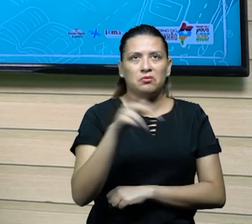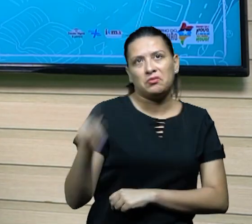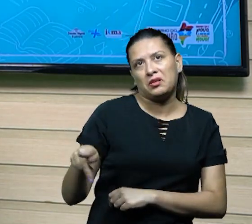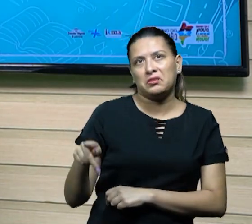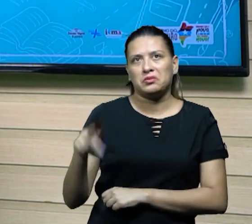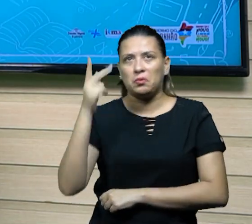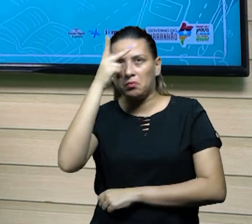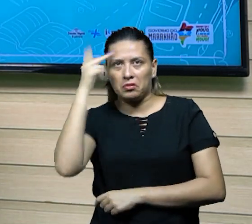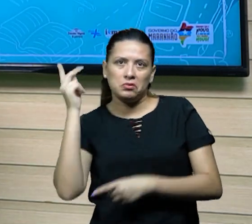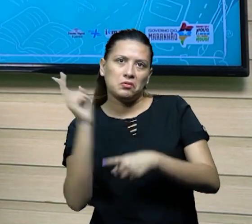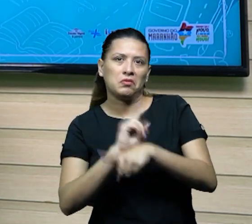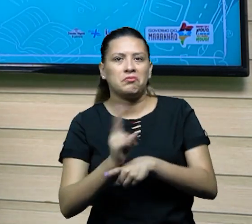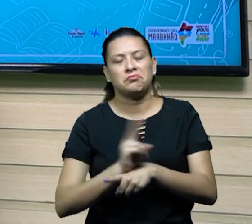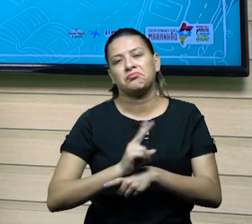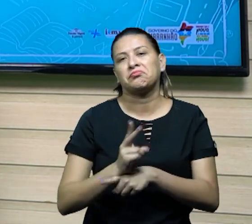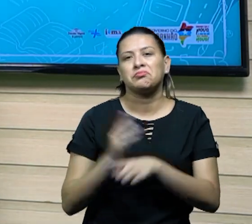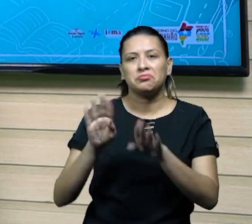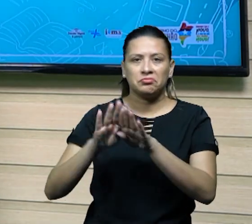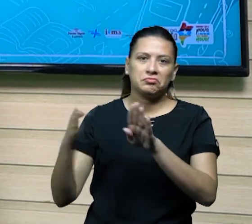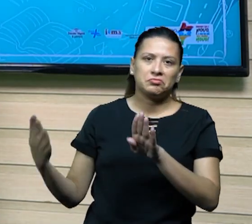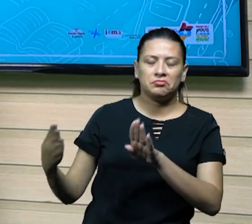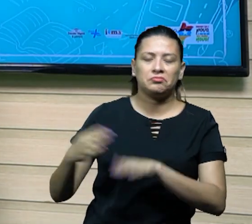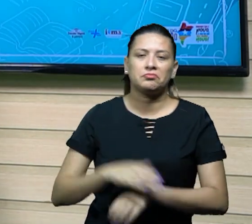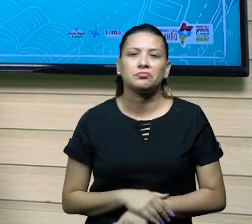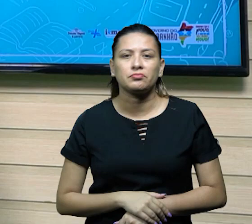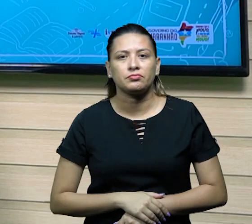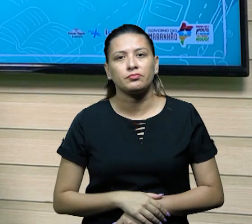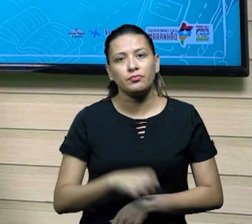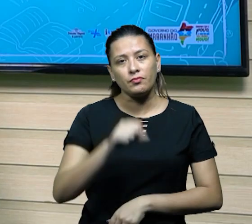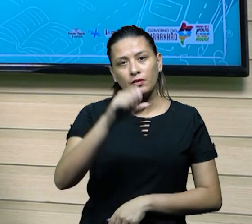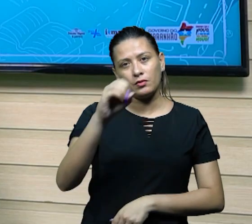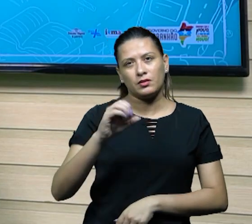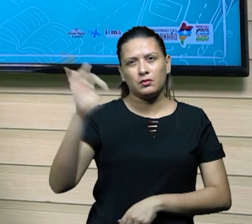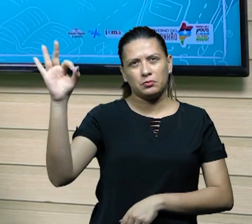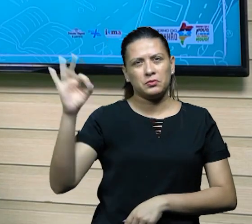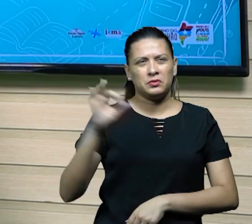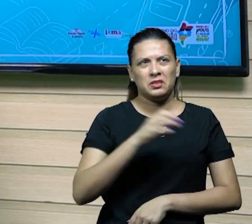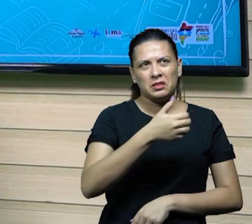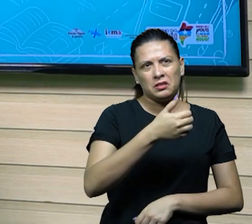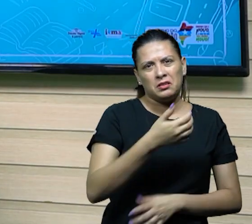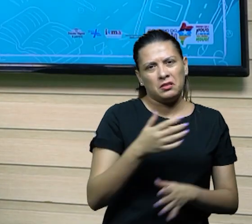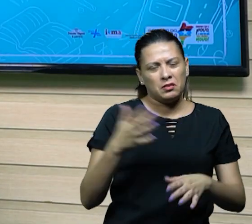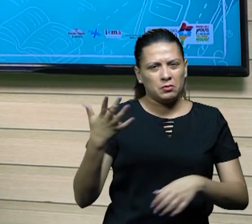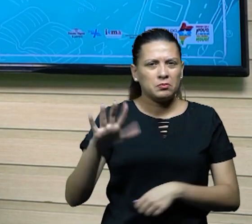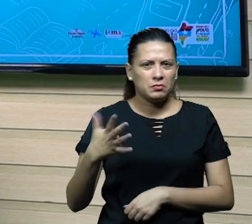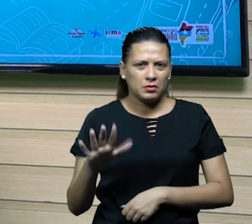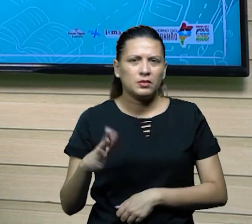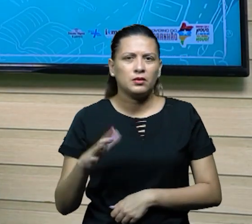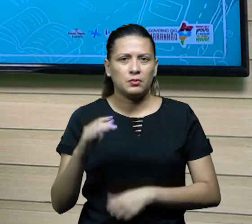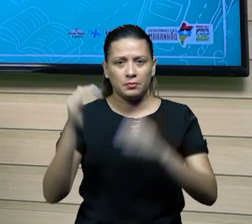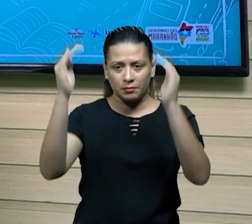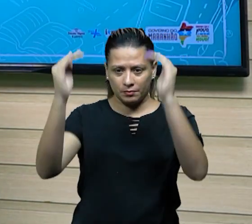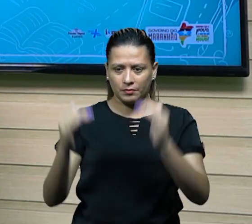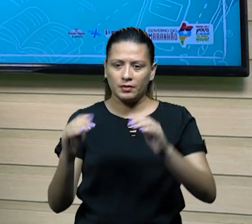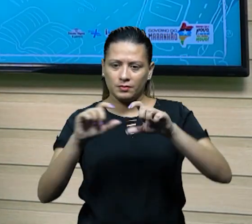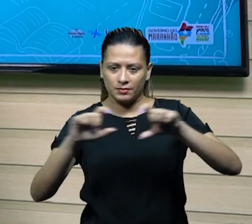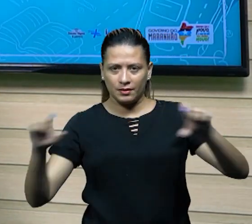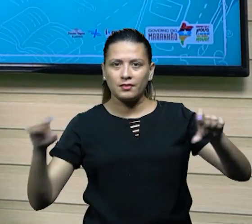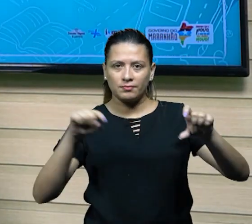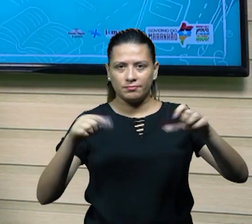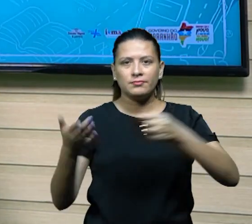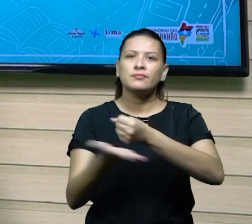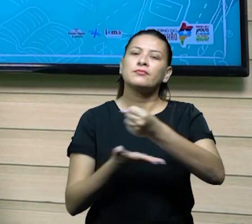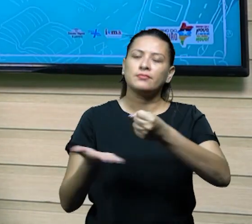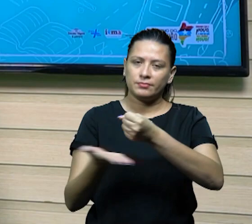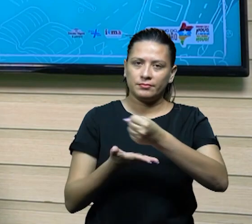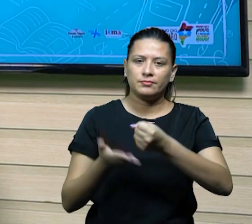gestores. E tem o nível da base, que é o nível operacional, que é o professor, o porteiro. Normalmente, 70% a